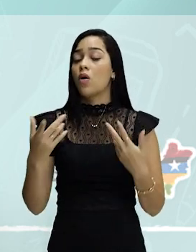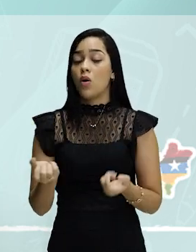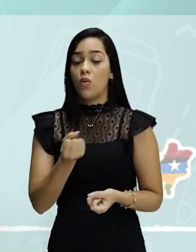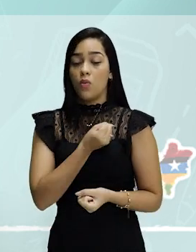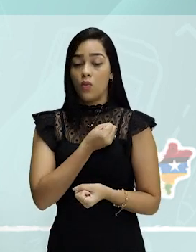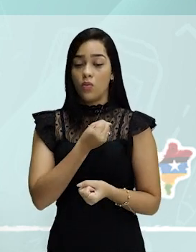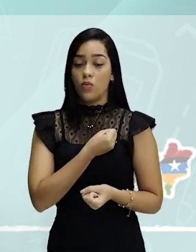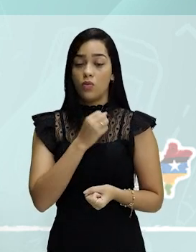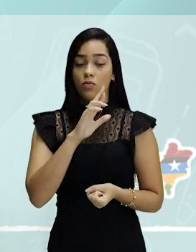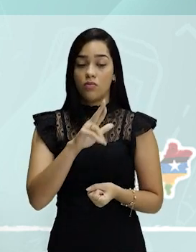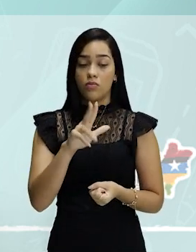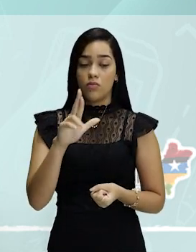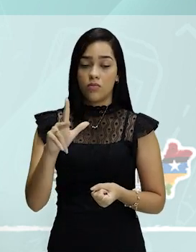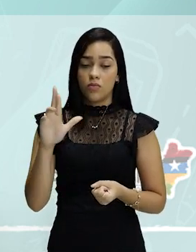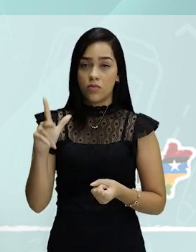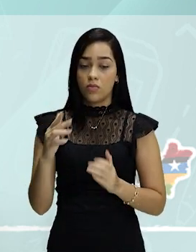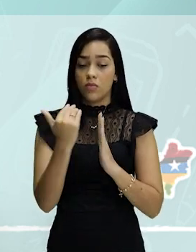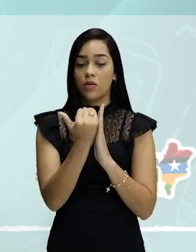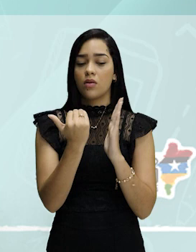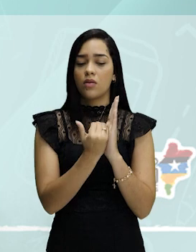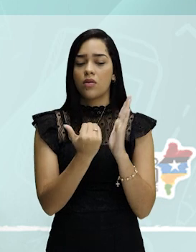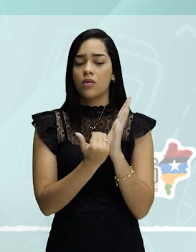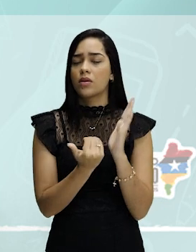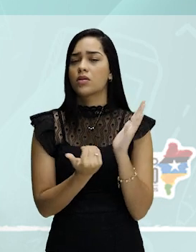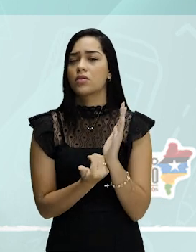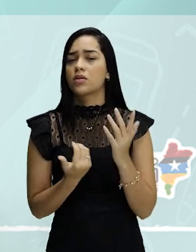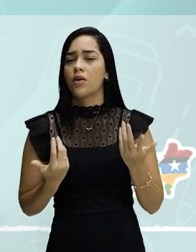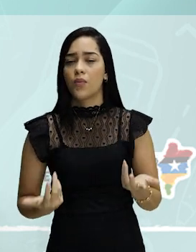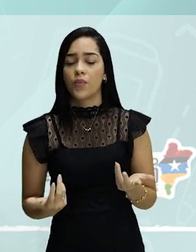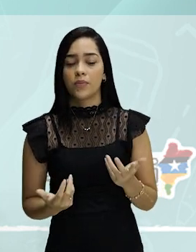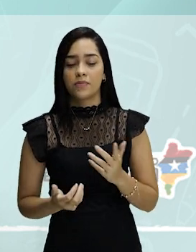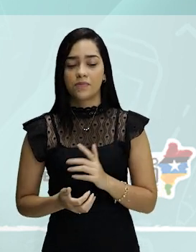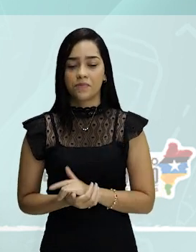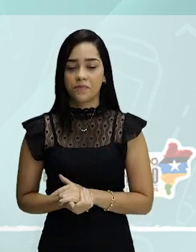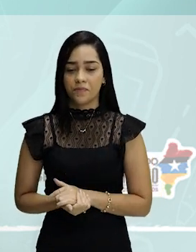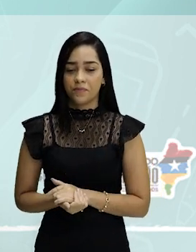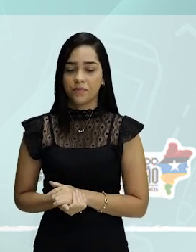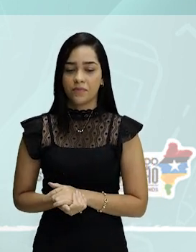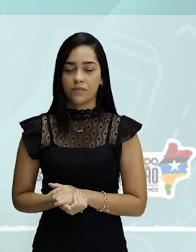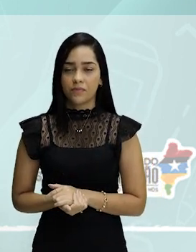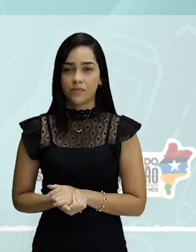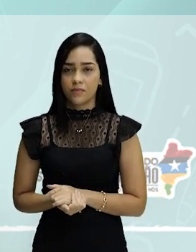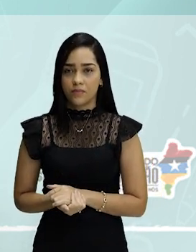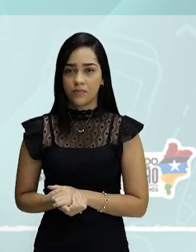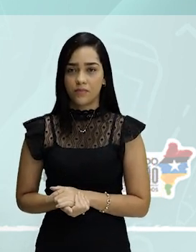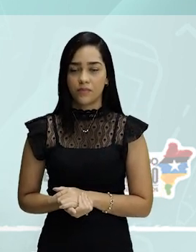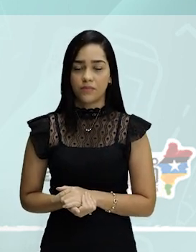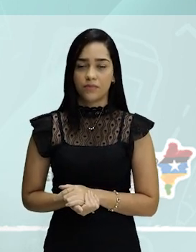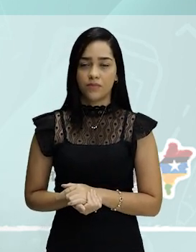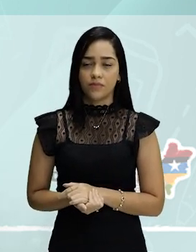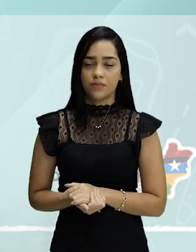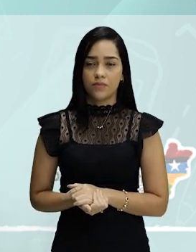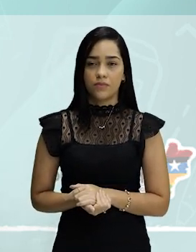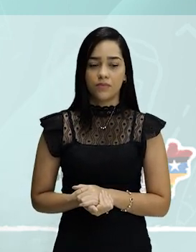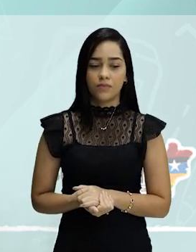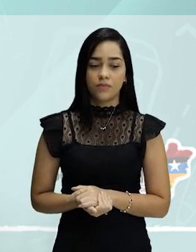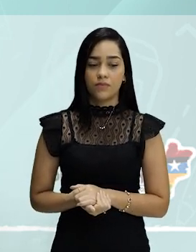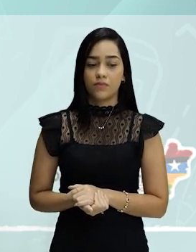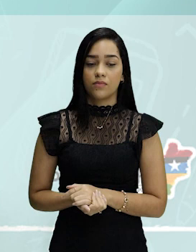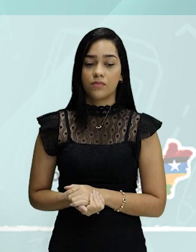o último a ser exibido, então o número de maneiras diferentes de formar essa programação